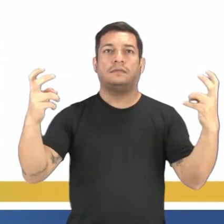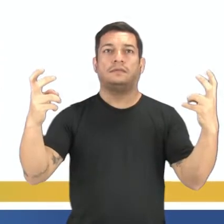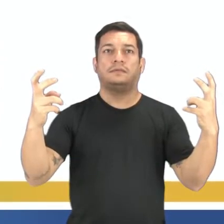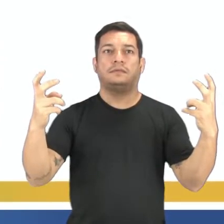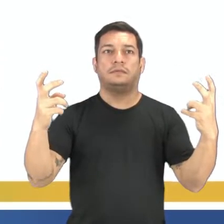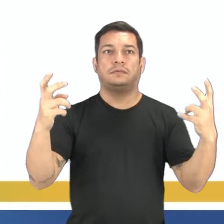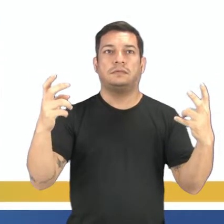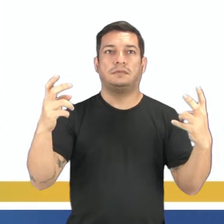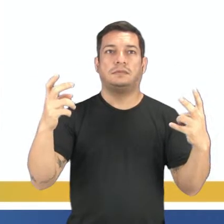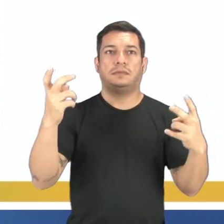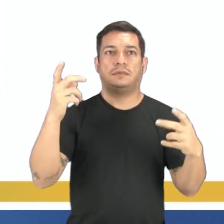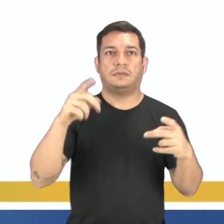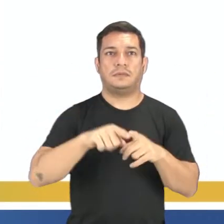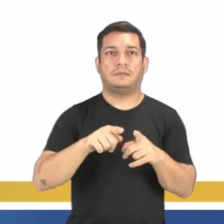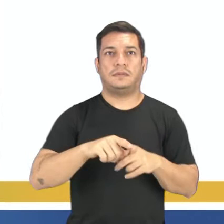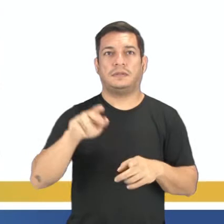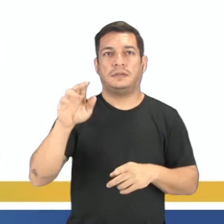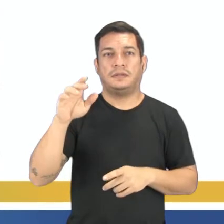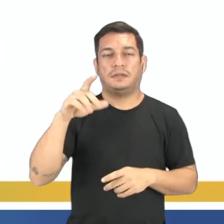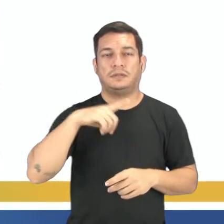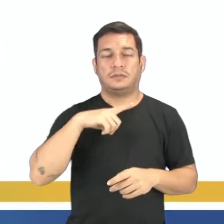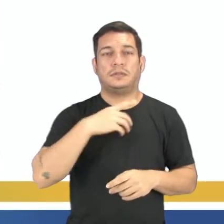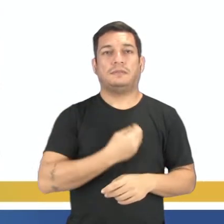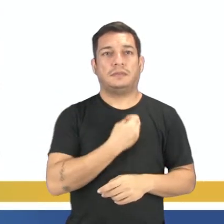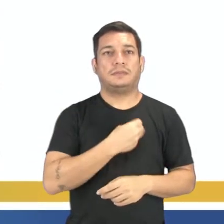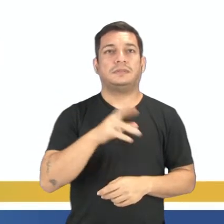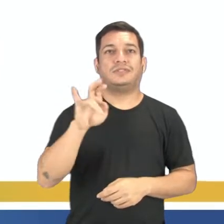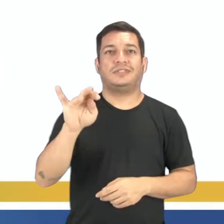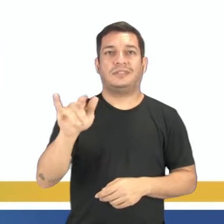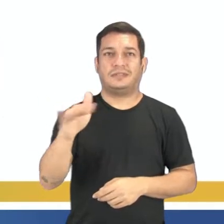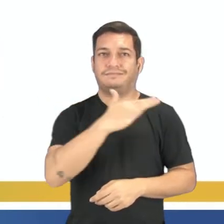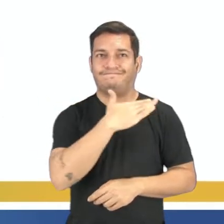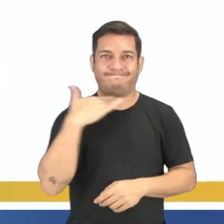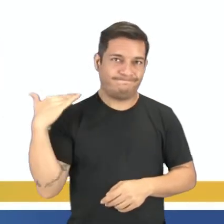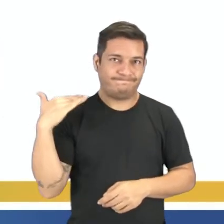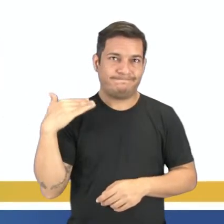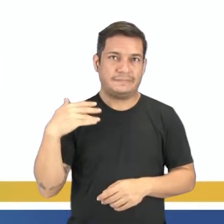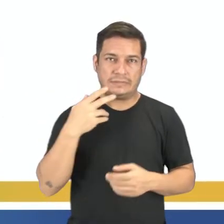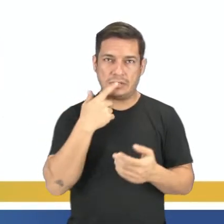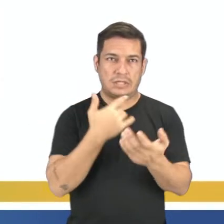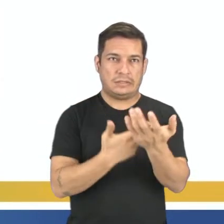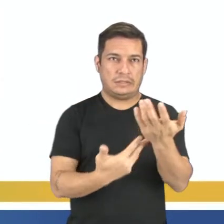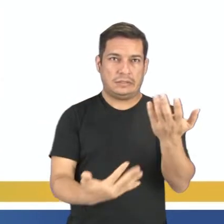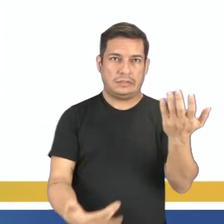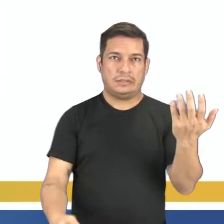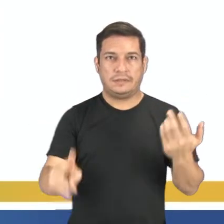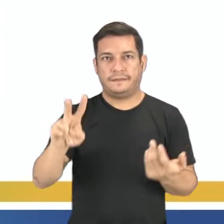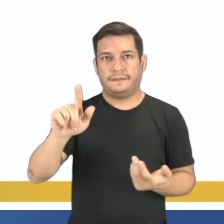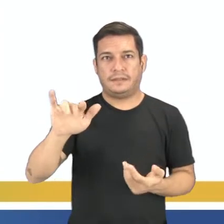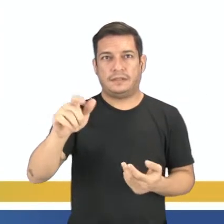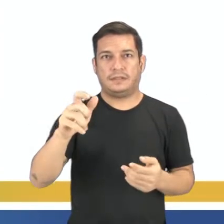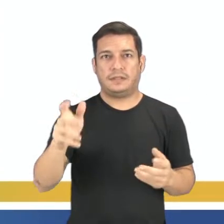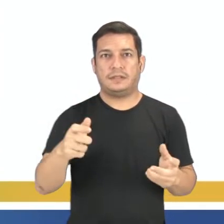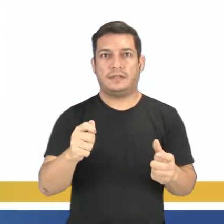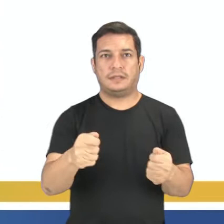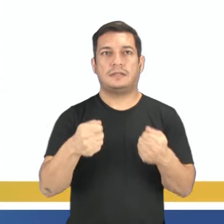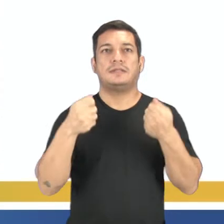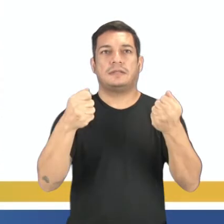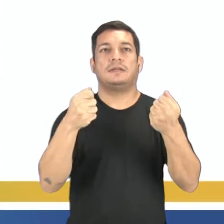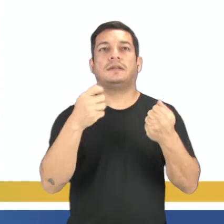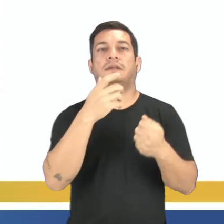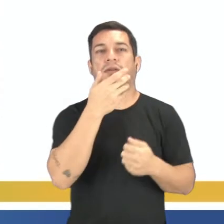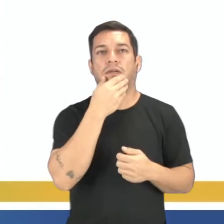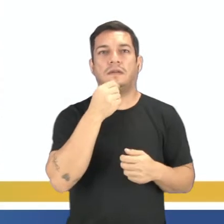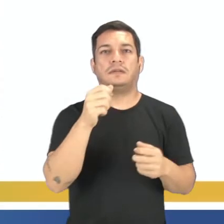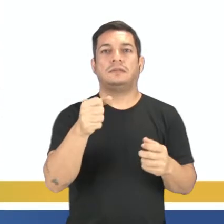Ao fundo, sobre o canapé, estava Rita, morta e ensanguentada. Vilela pegou-o pela gola e, com 2 tiros